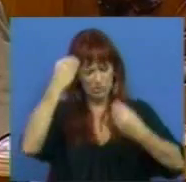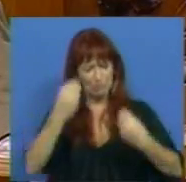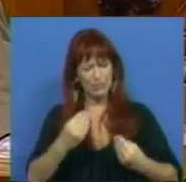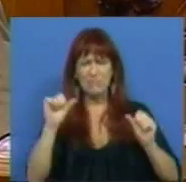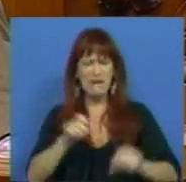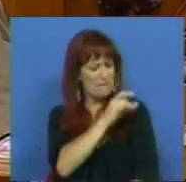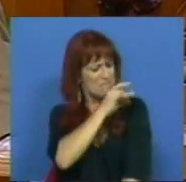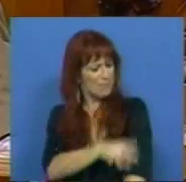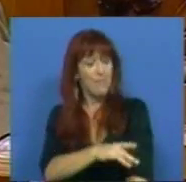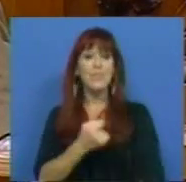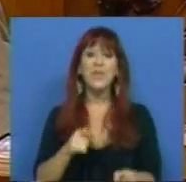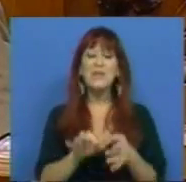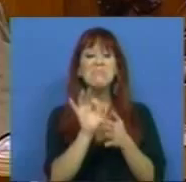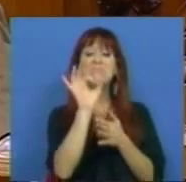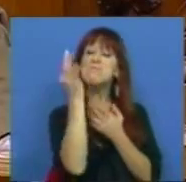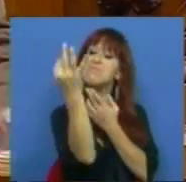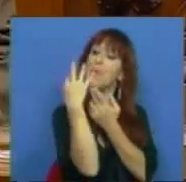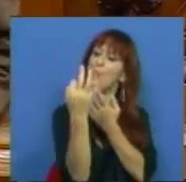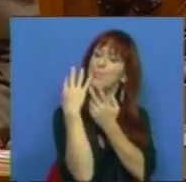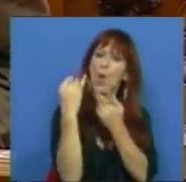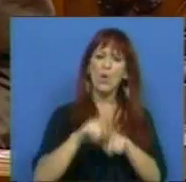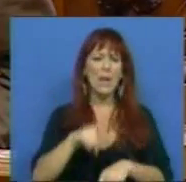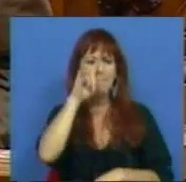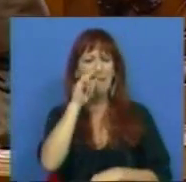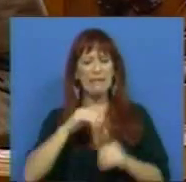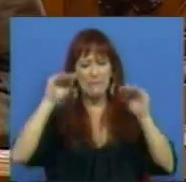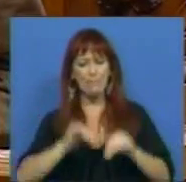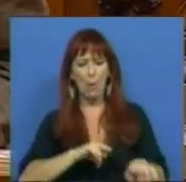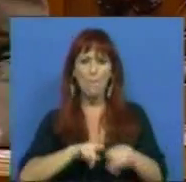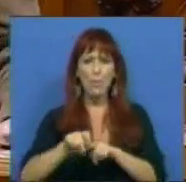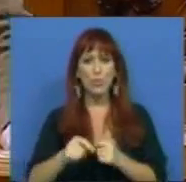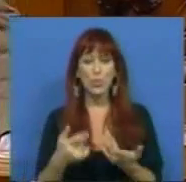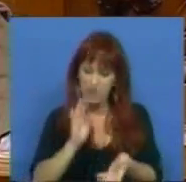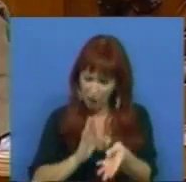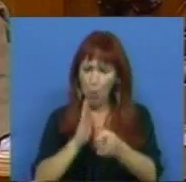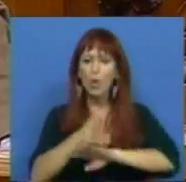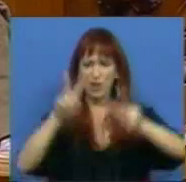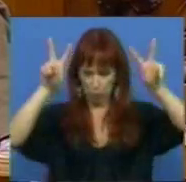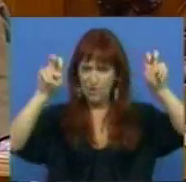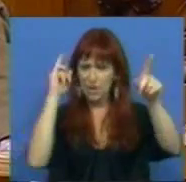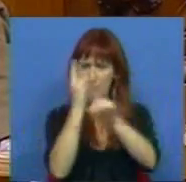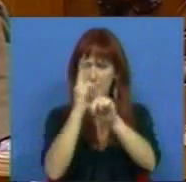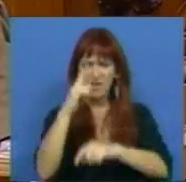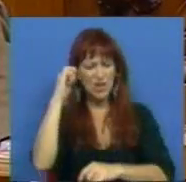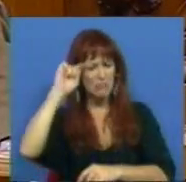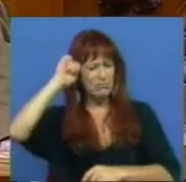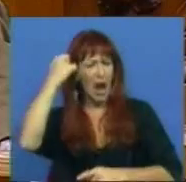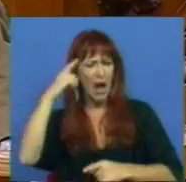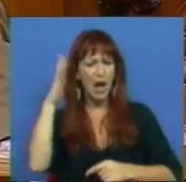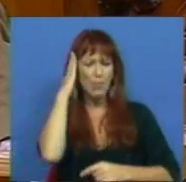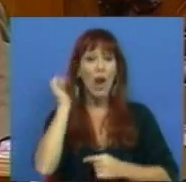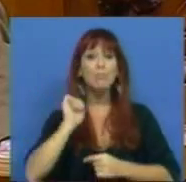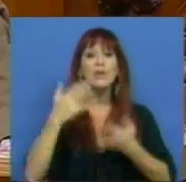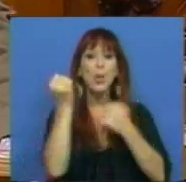e ignóbil, de insinuação, intriga, mentira e baixa política. E continua a citar, um atentado moral